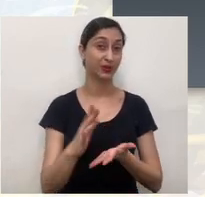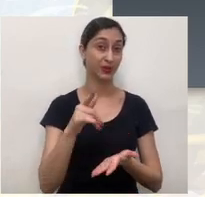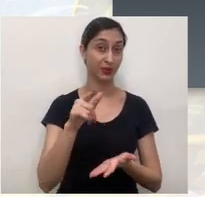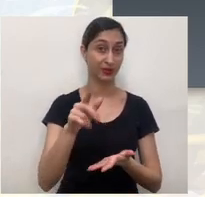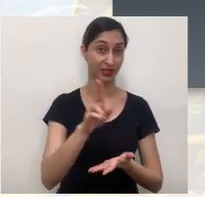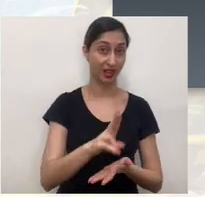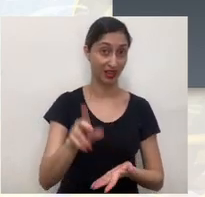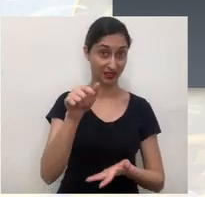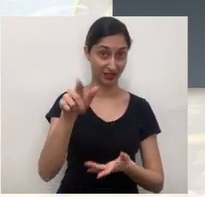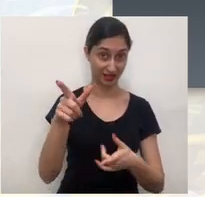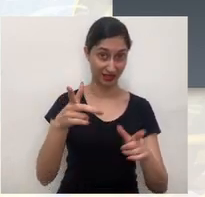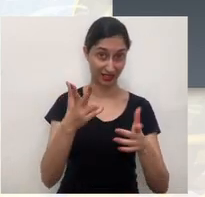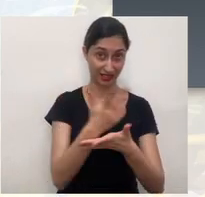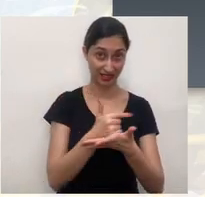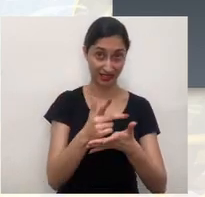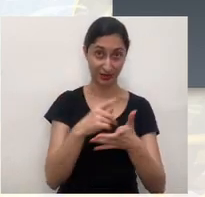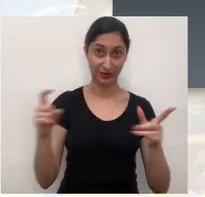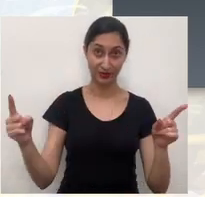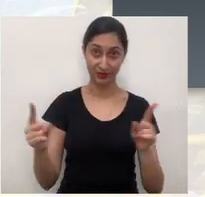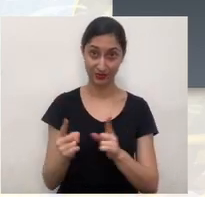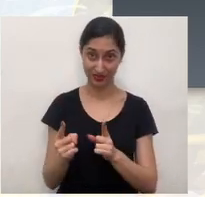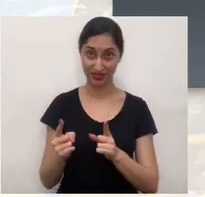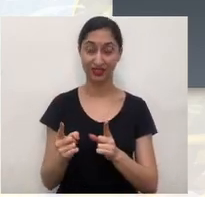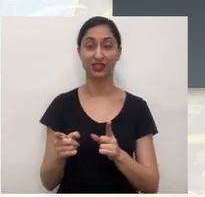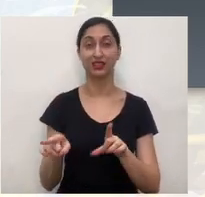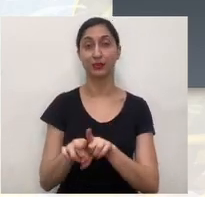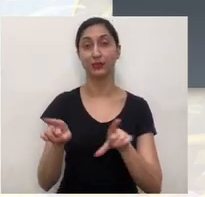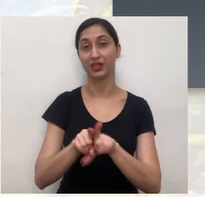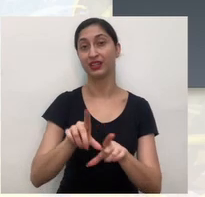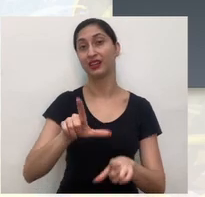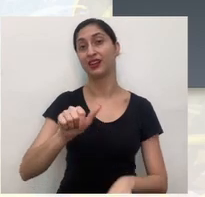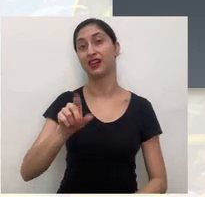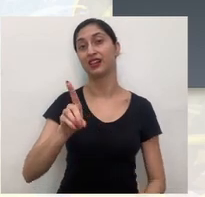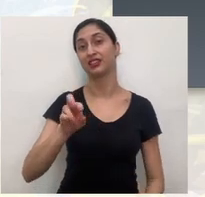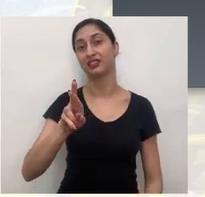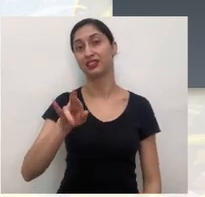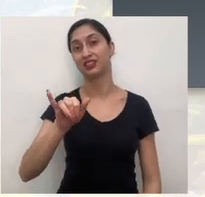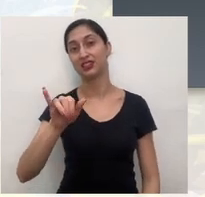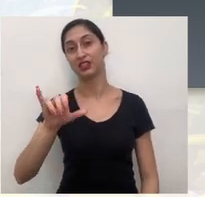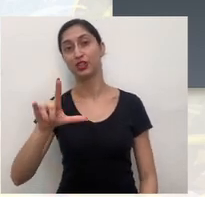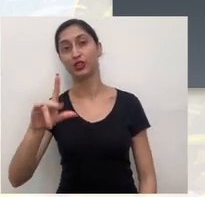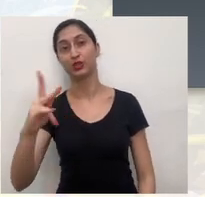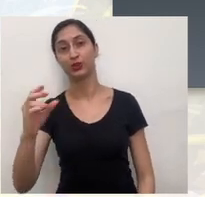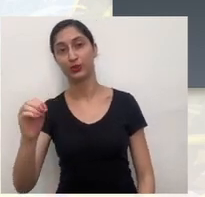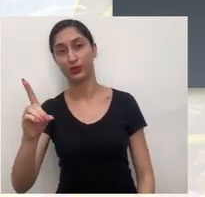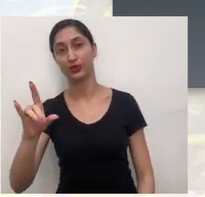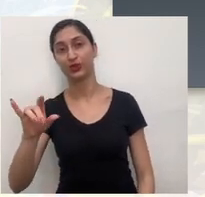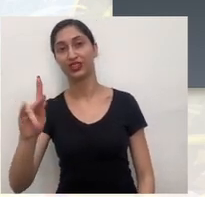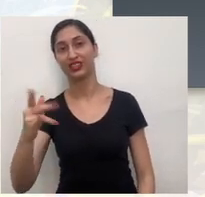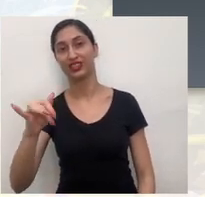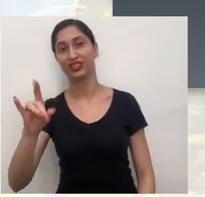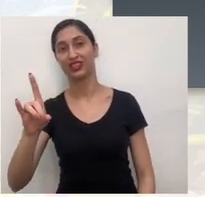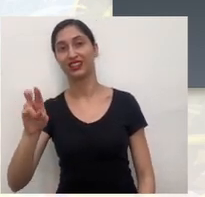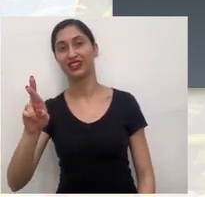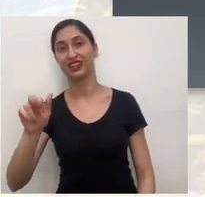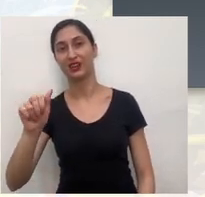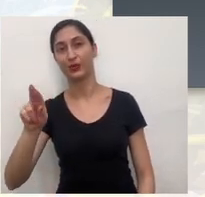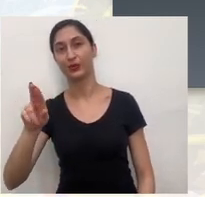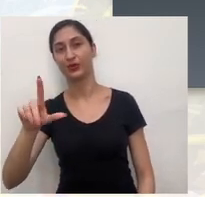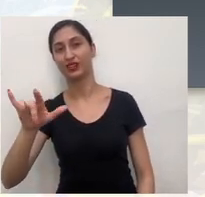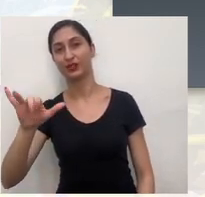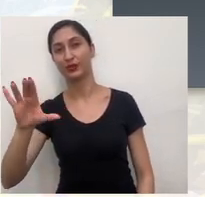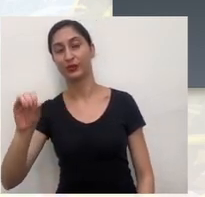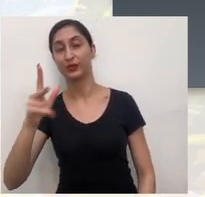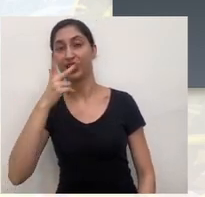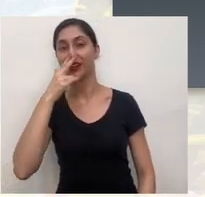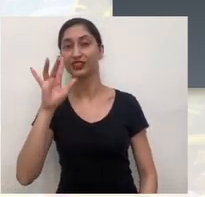desenho reduzido em ladrilhos hidráulicos como se fosse um logotipo do próprio município. Então, todas